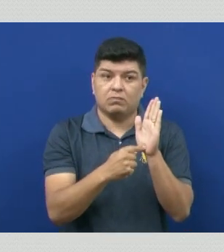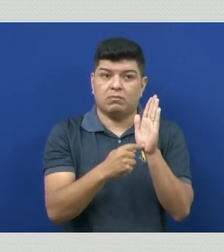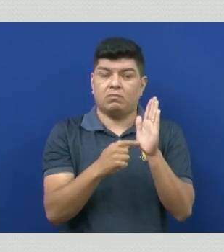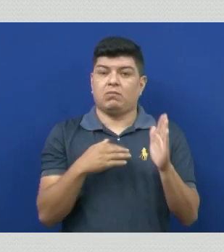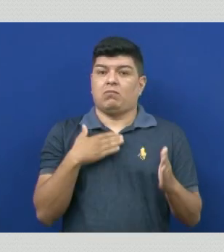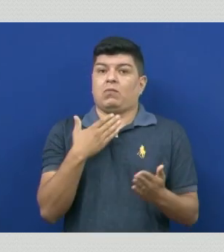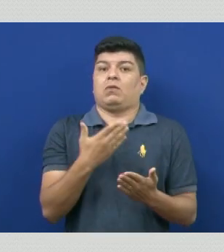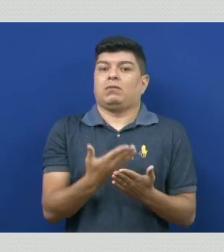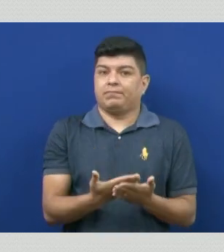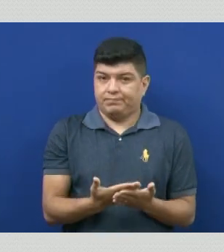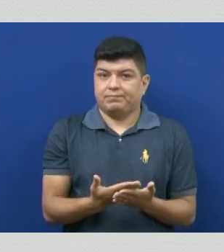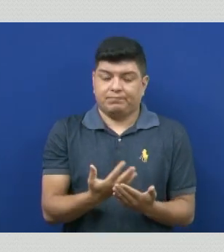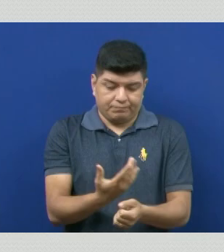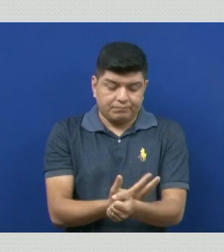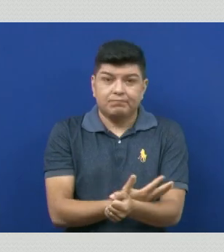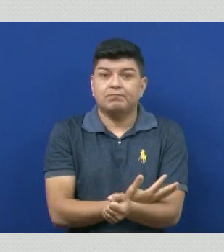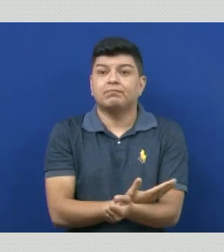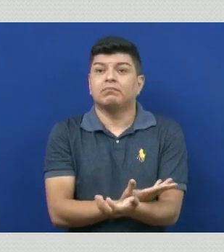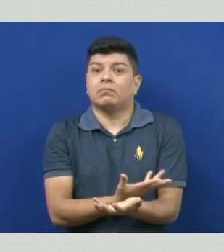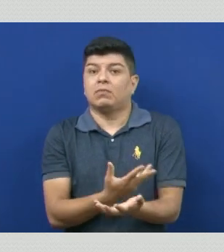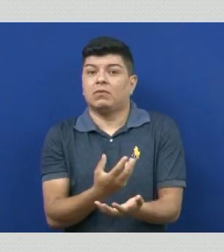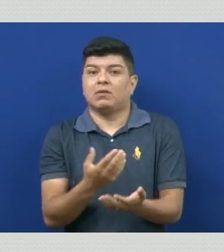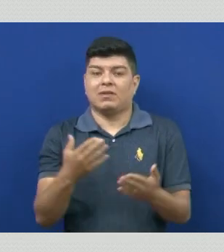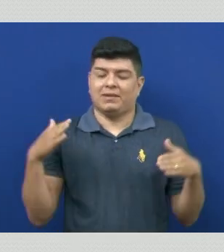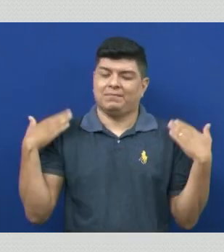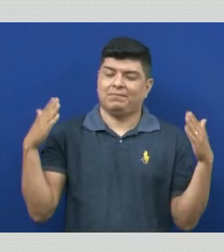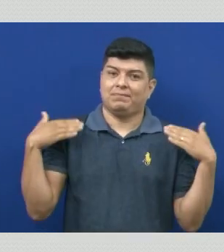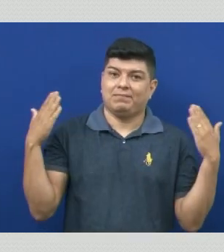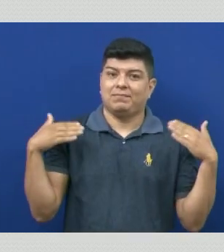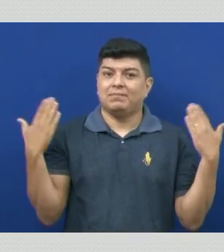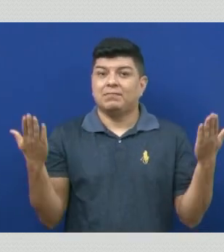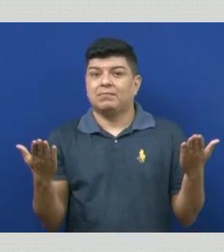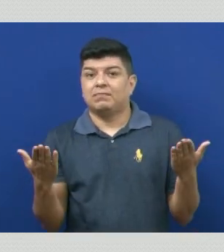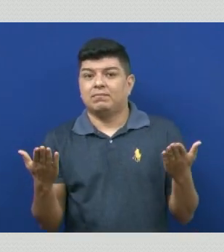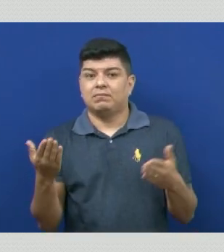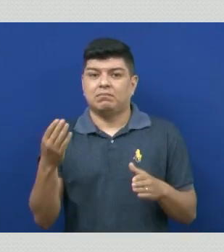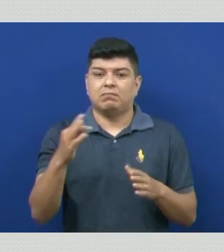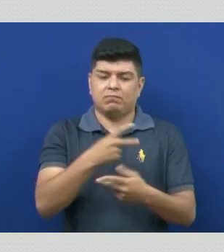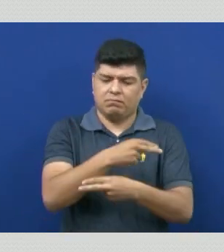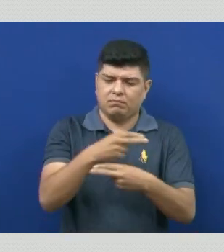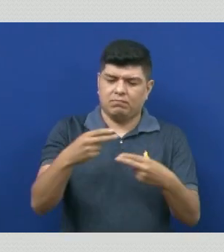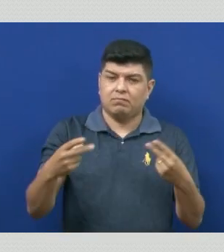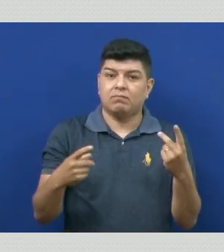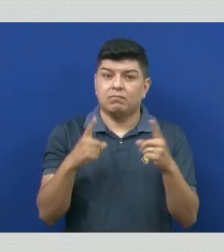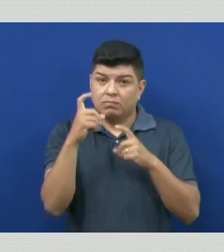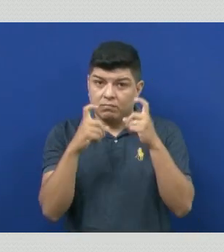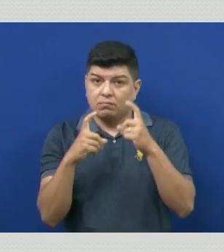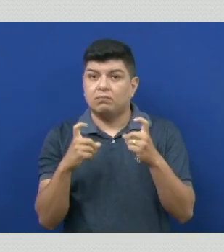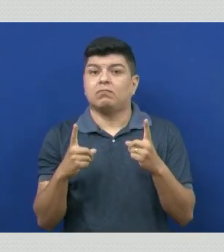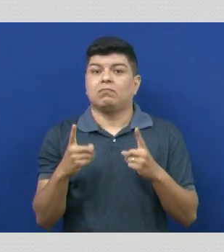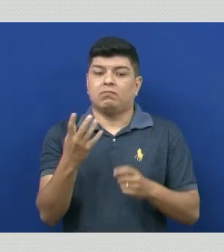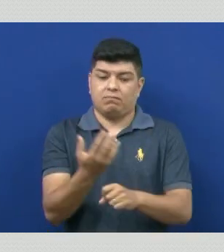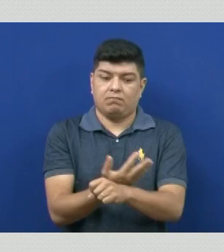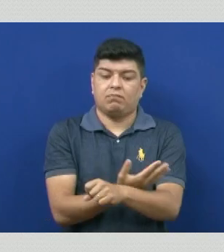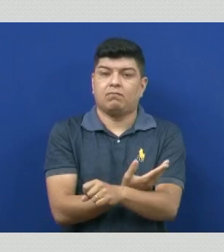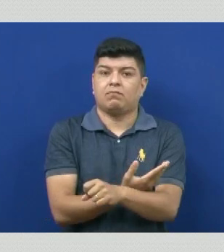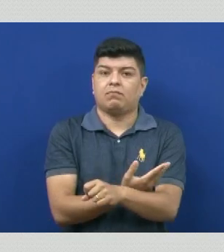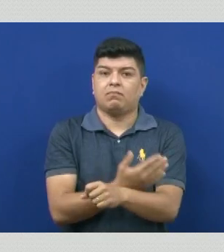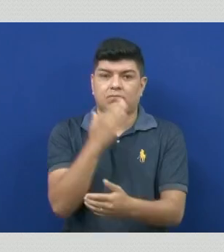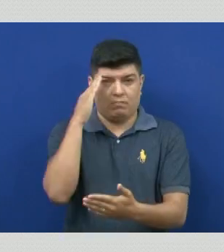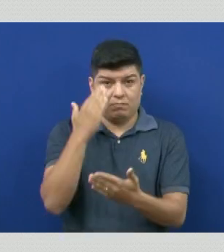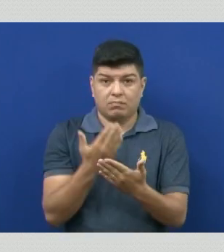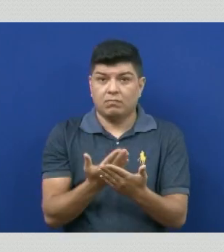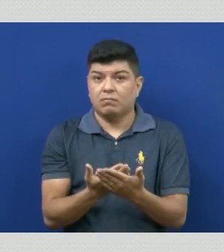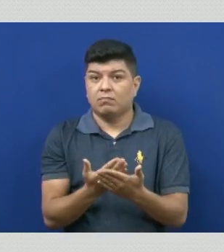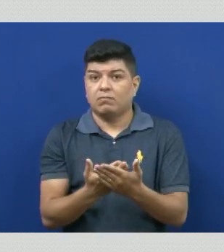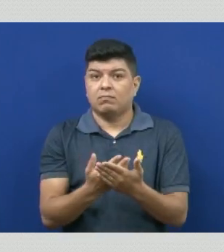grande emoção que pode ser um espanto, alegria, contentamento, dentro de outras expressões emotivas. Creio que